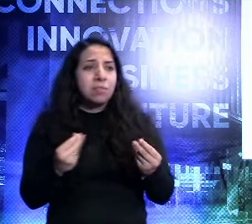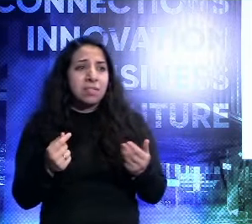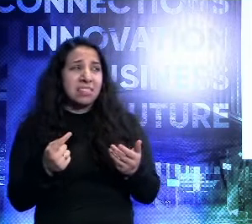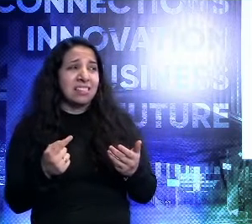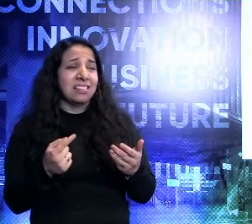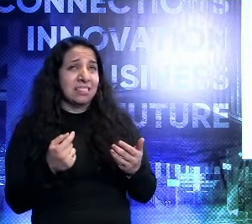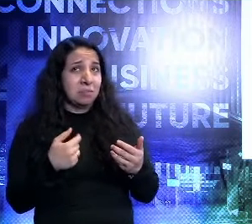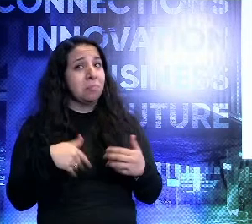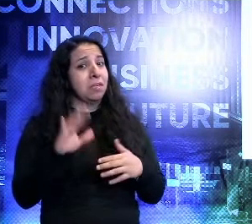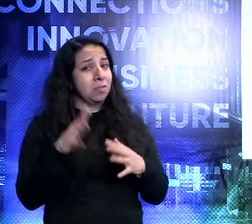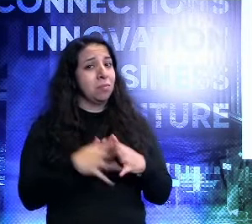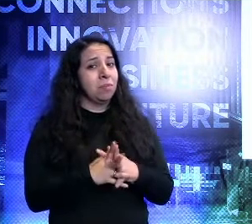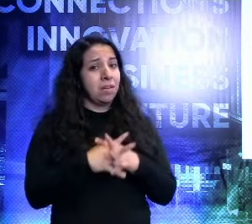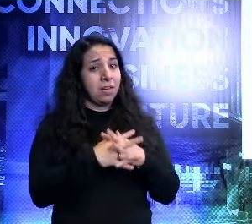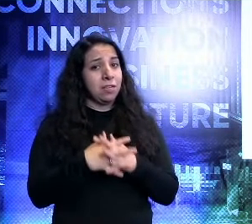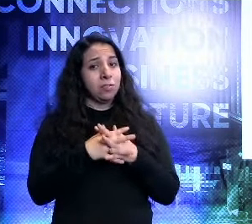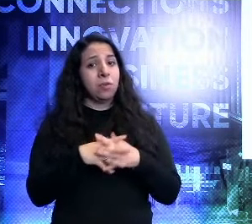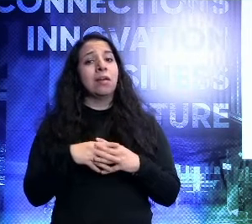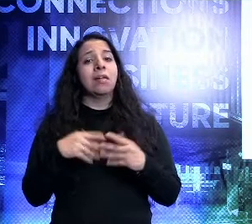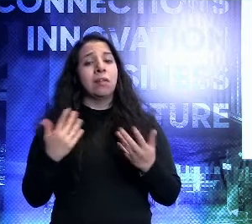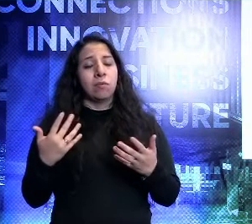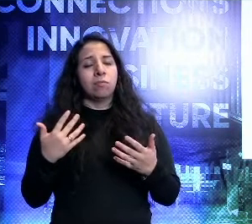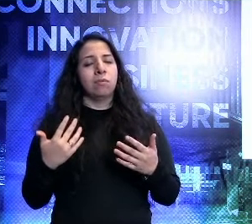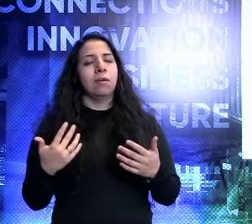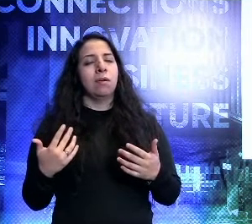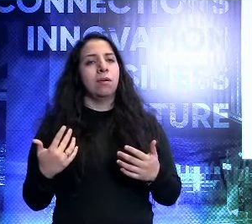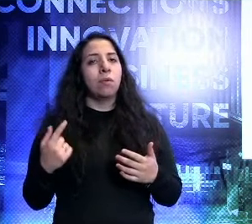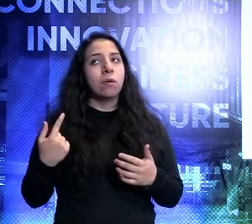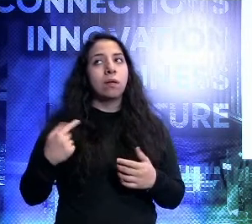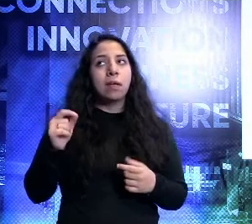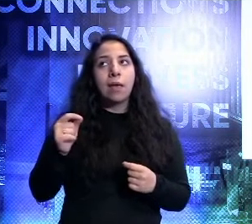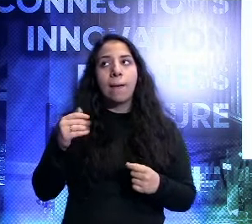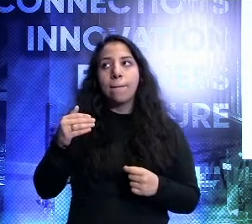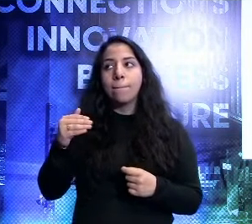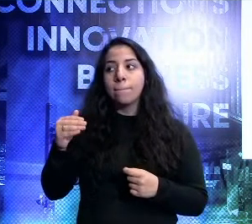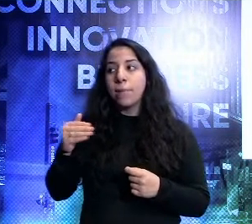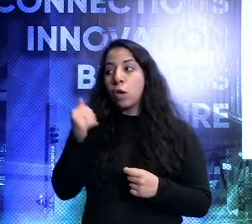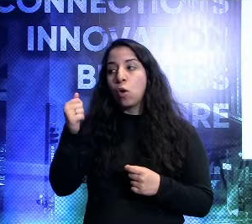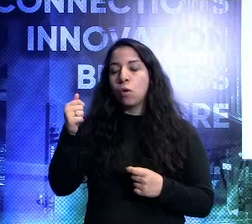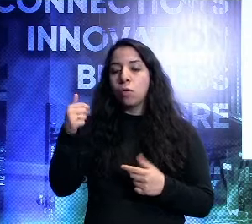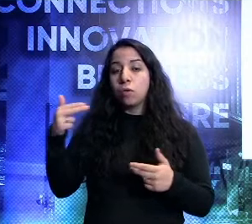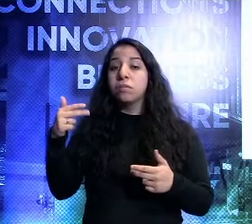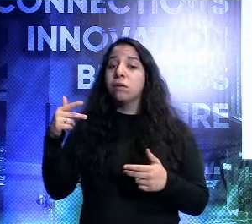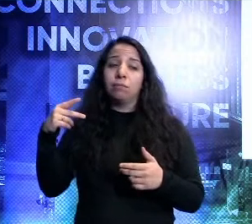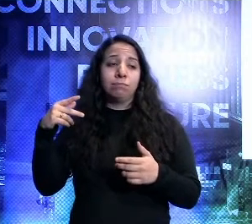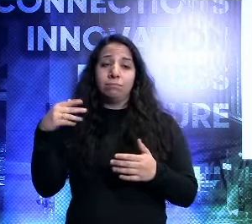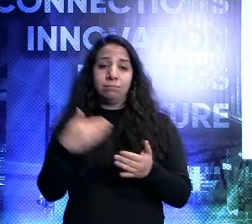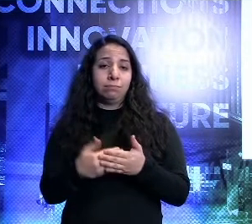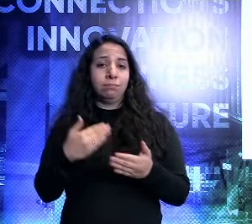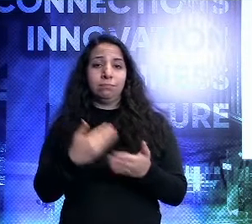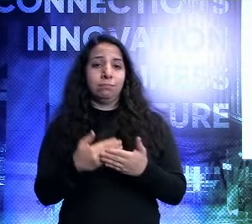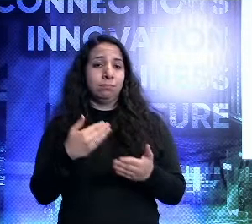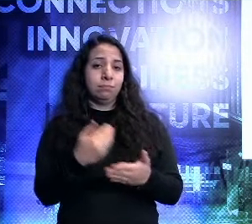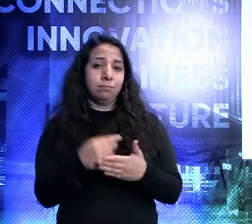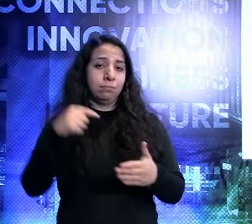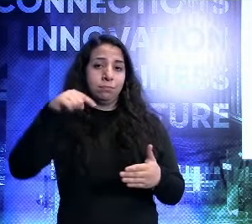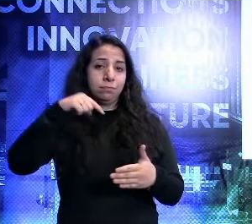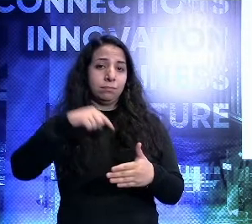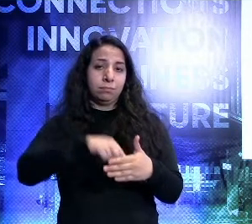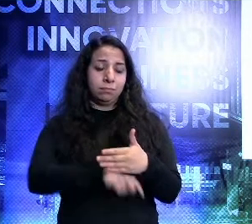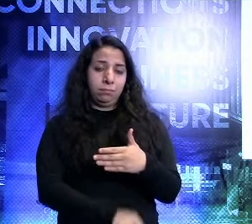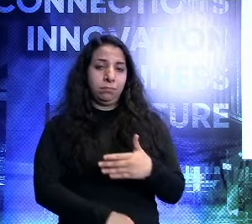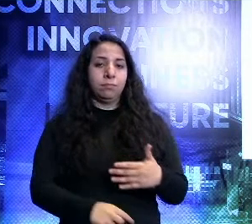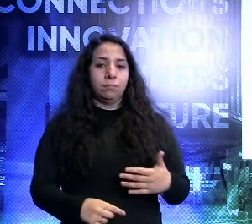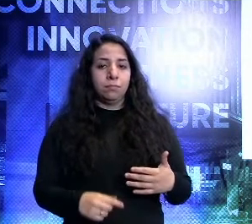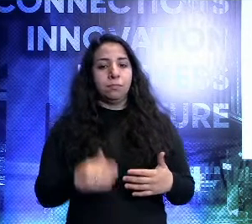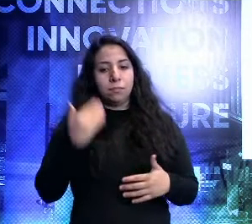tá? E aí a sacada é documentação, né? Se aprofundar em como que o control plan, como que o data plan daquilo que você